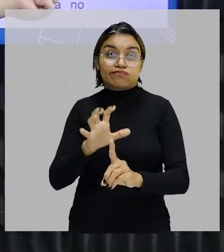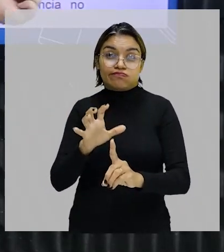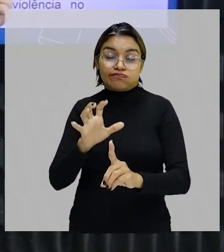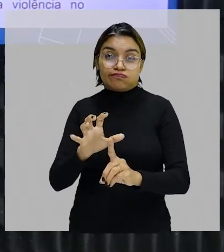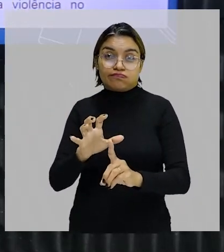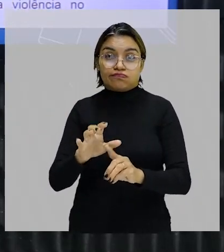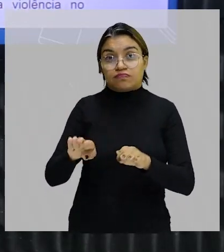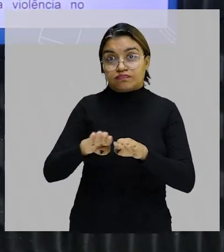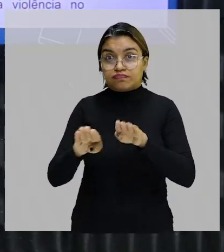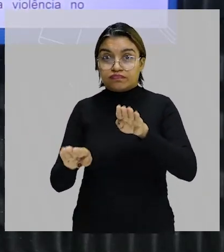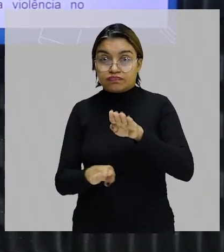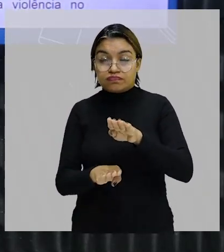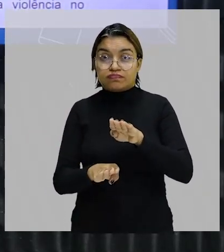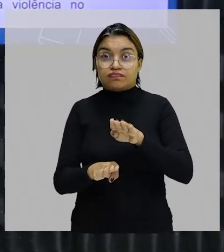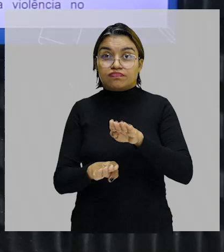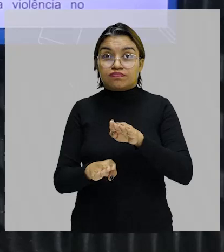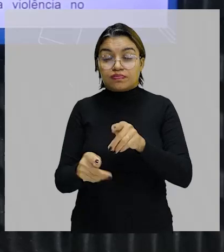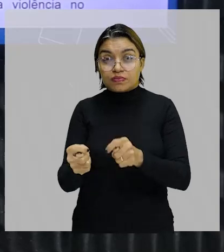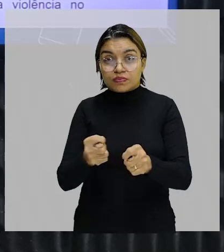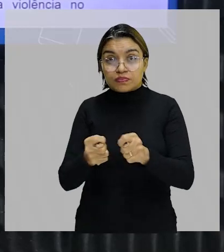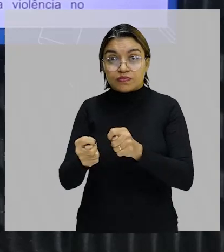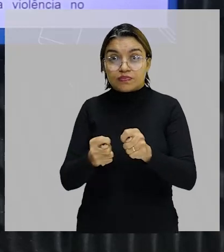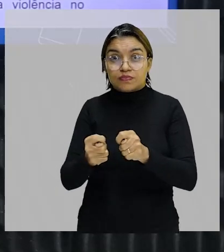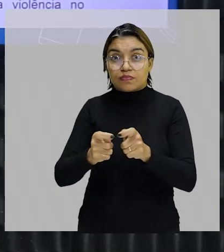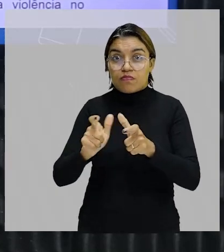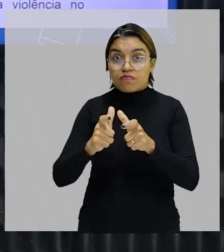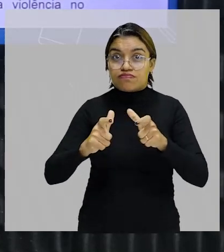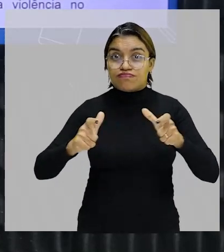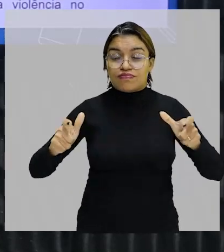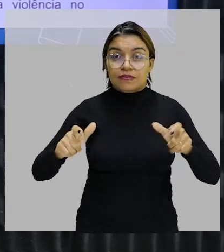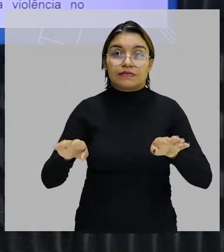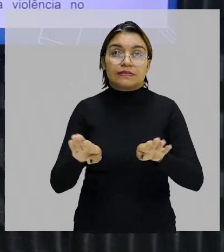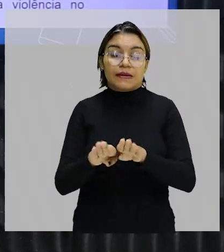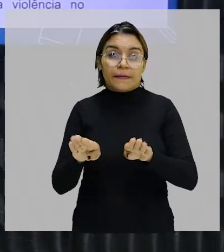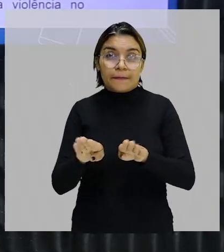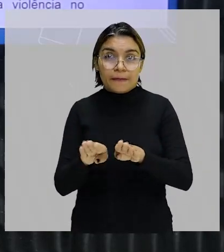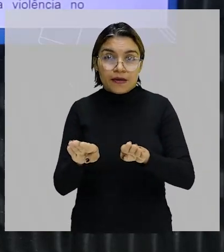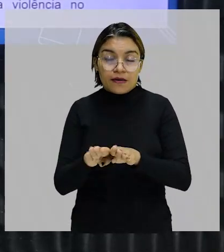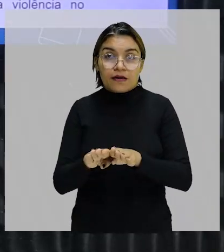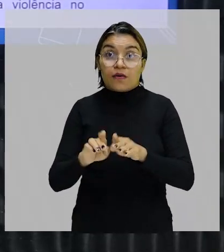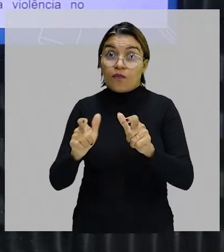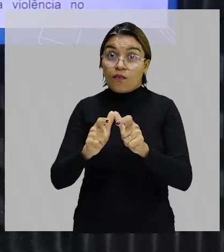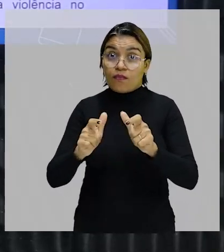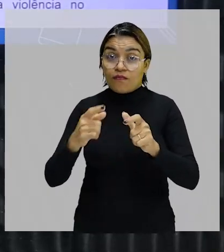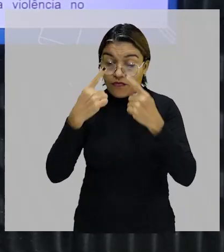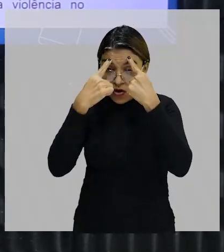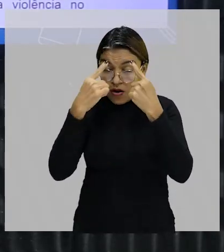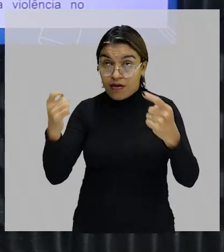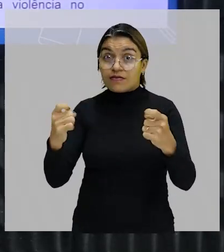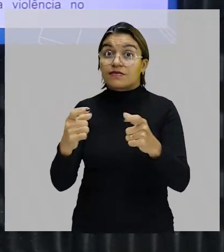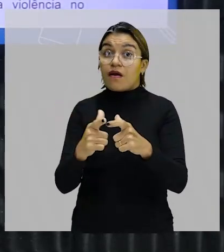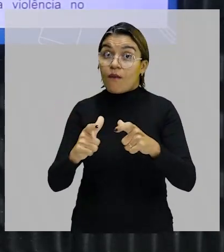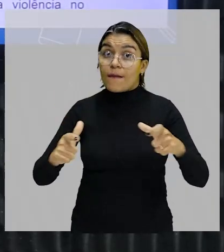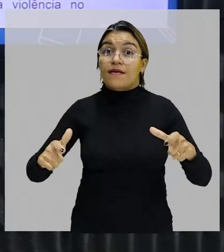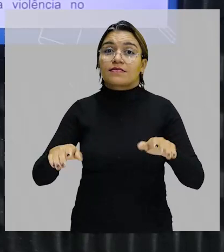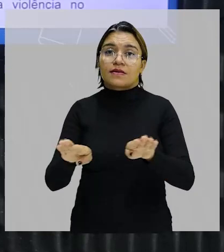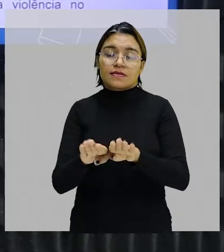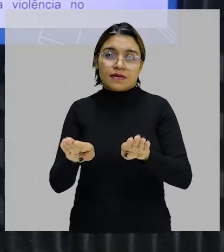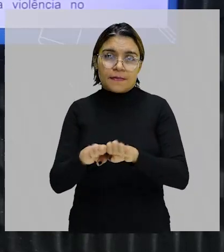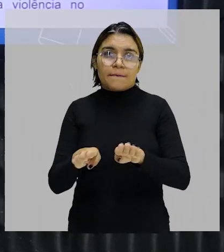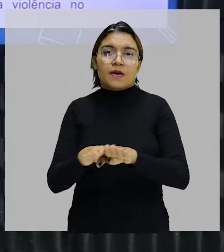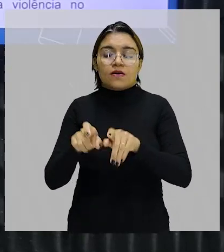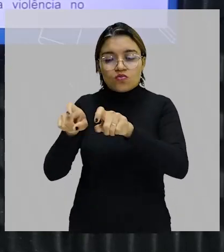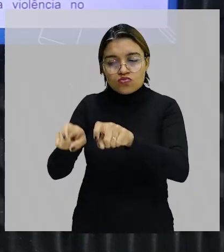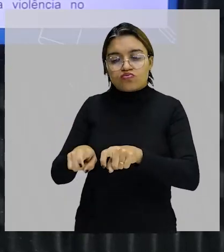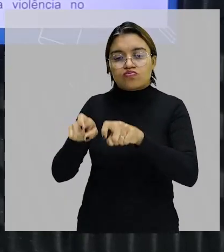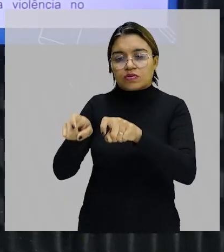das desigualdades econômicas do espaço rural, vai contribuir para o aumento da violência no campo, tá certo? Muitos pequenos